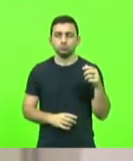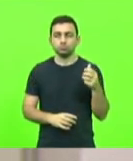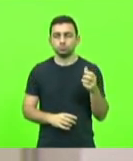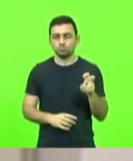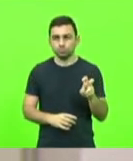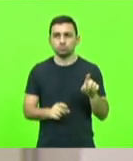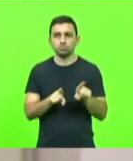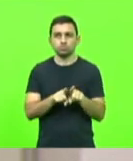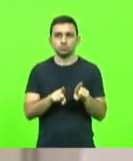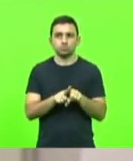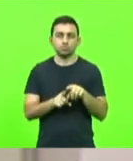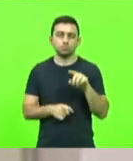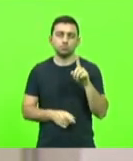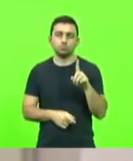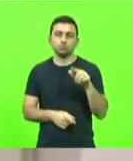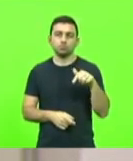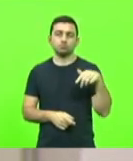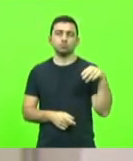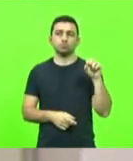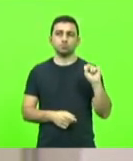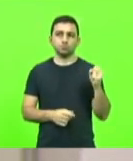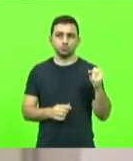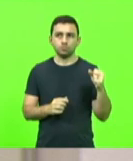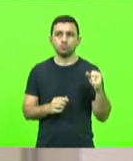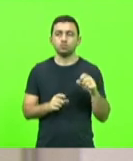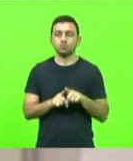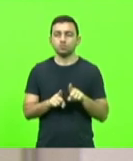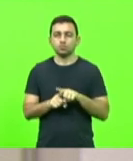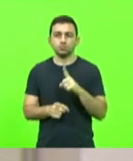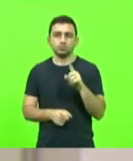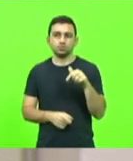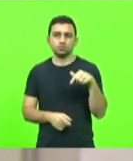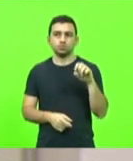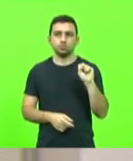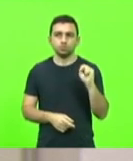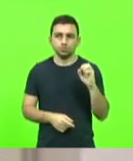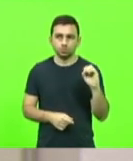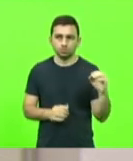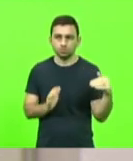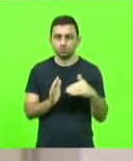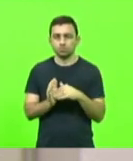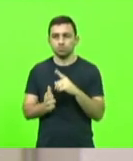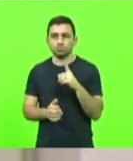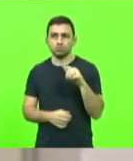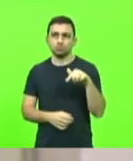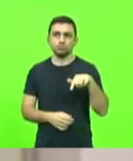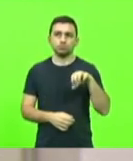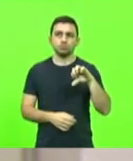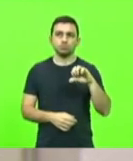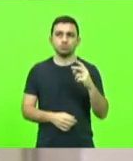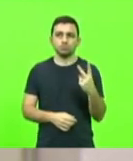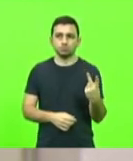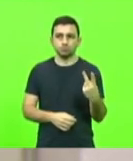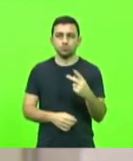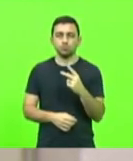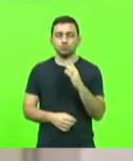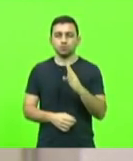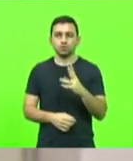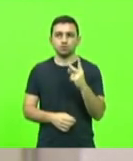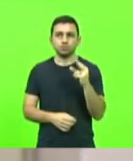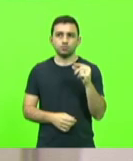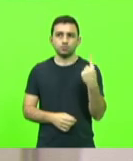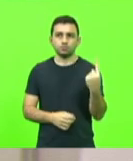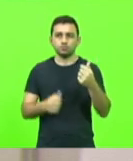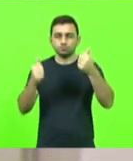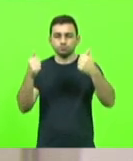.778 e 1.780 a 1.792, barra 2021. Explicações